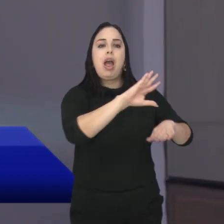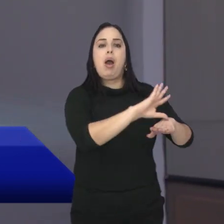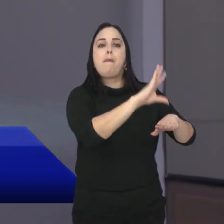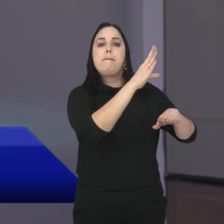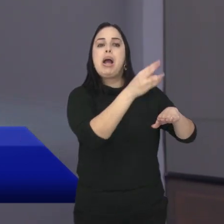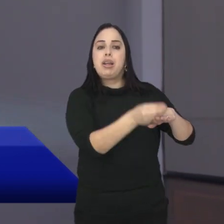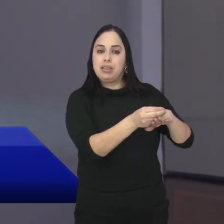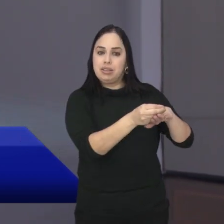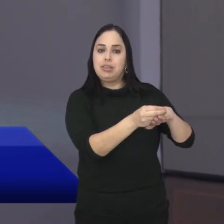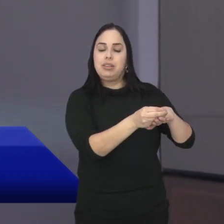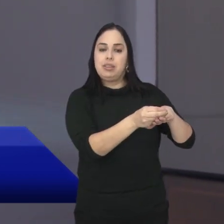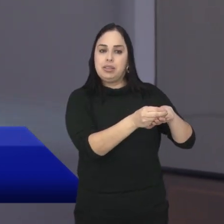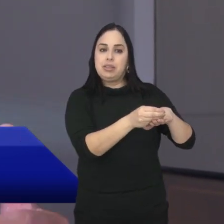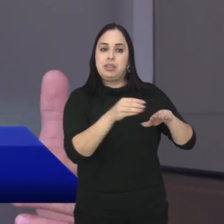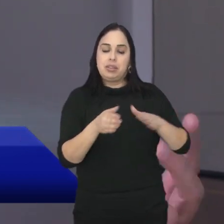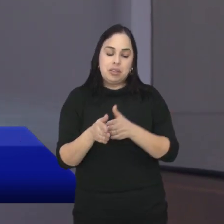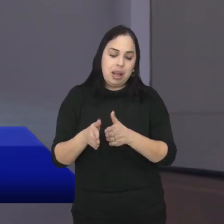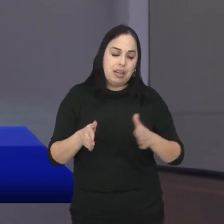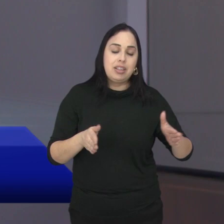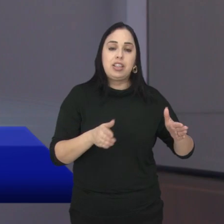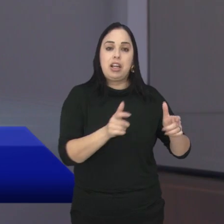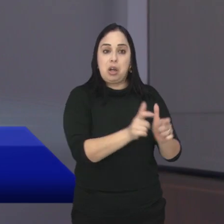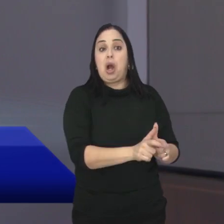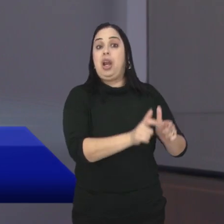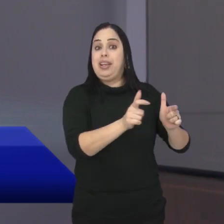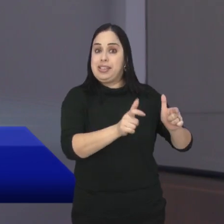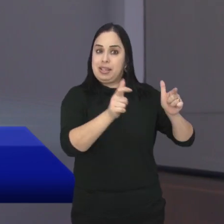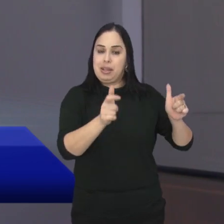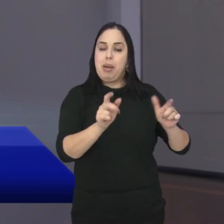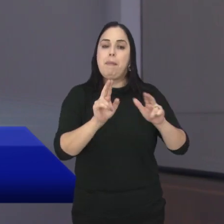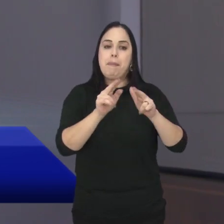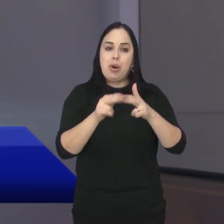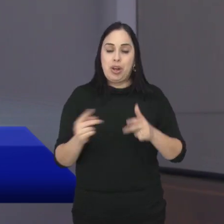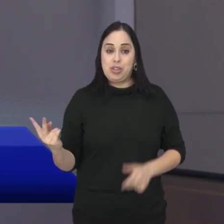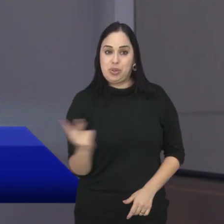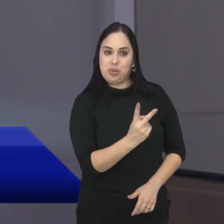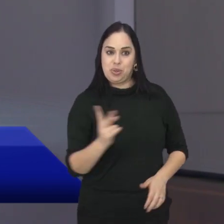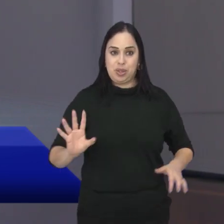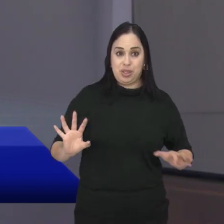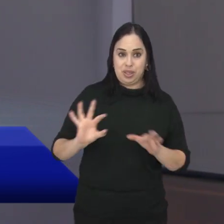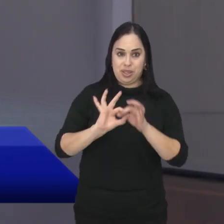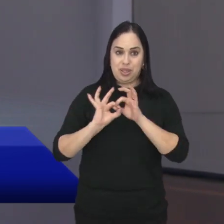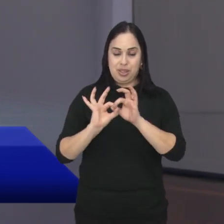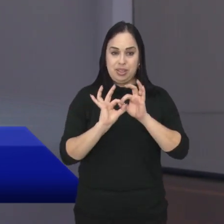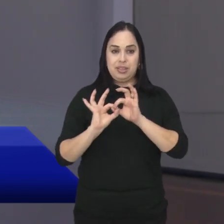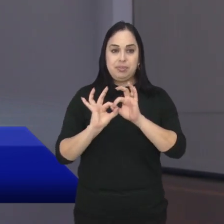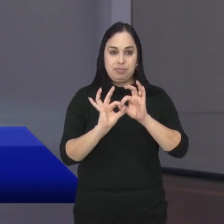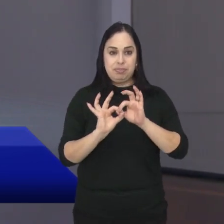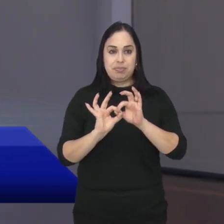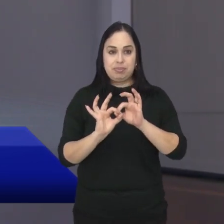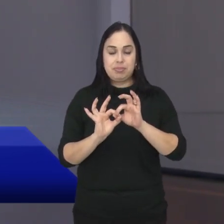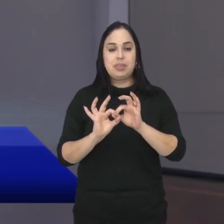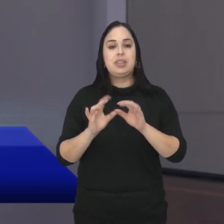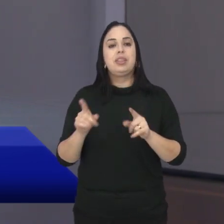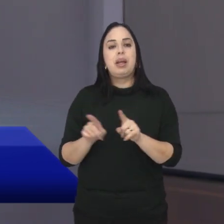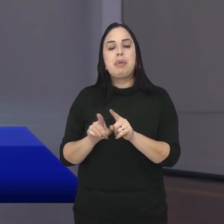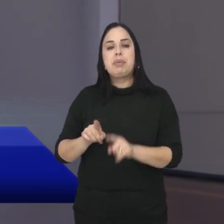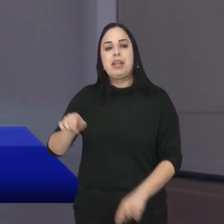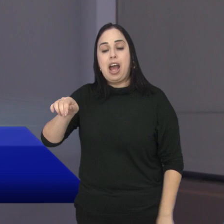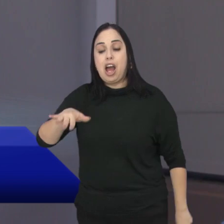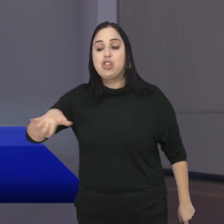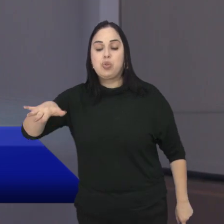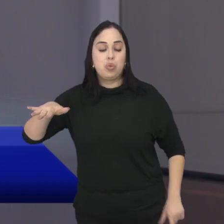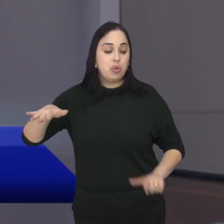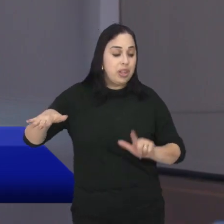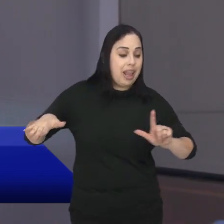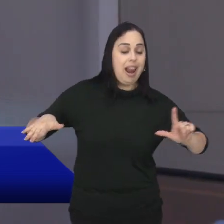da leste, que seria no Parque Tecnológico, que é uma outra área de desenvolvimento do município. Então a gente faz a conexão dessas duas áreas mais adensadas do município, sendo a sul e